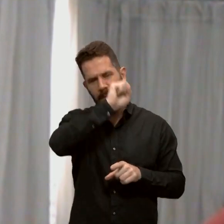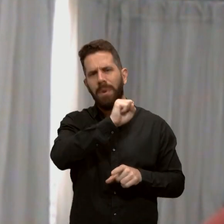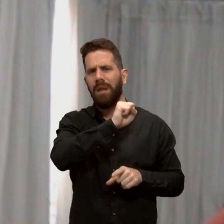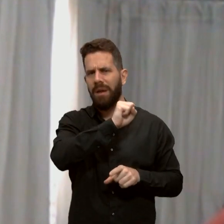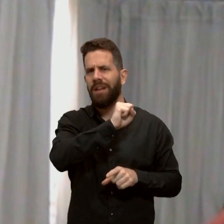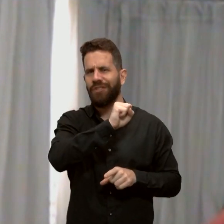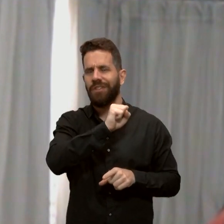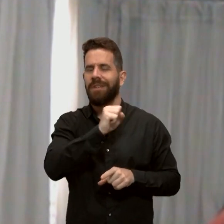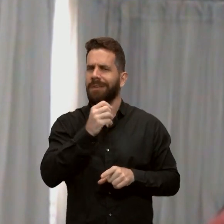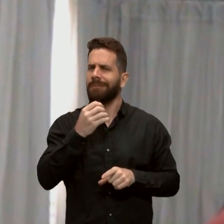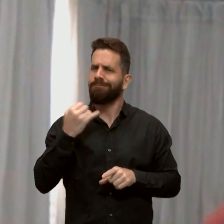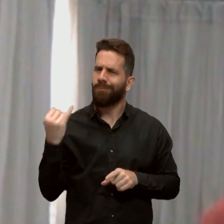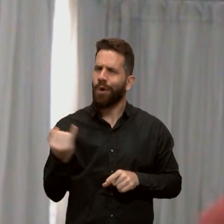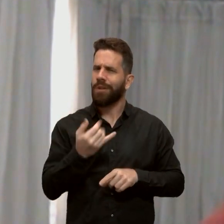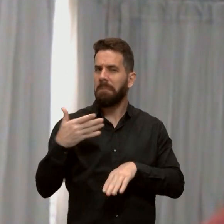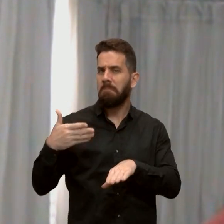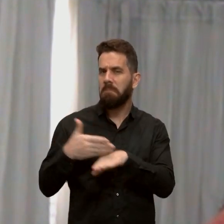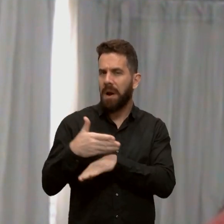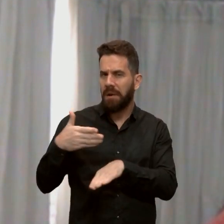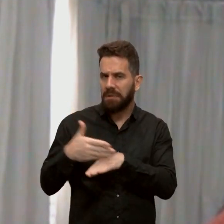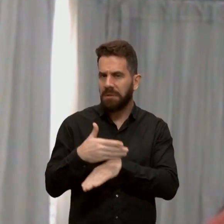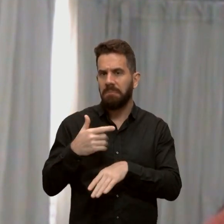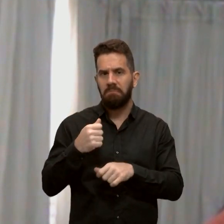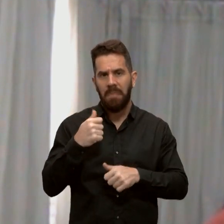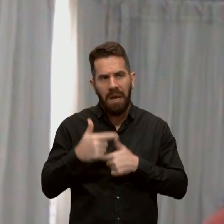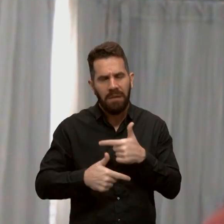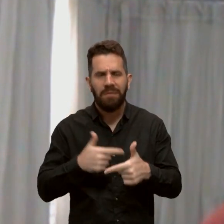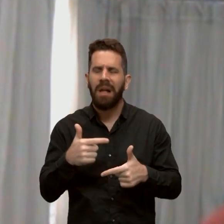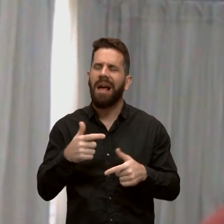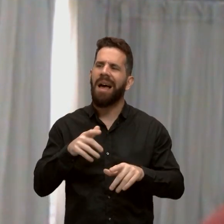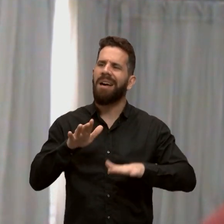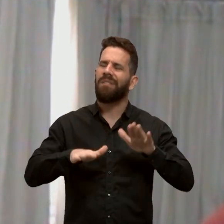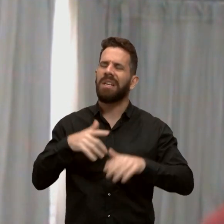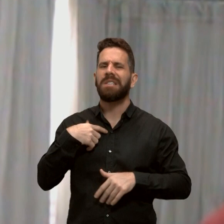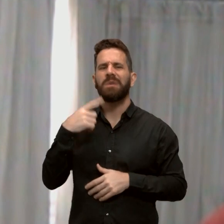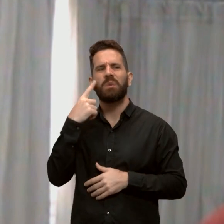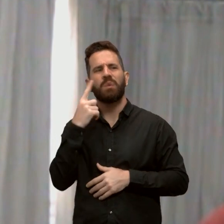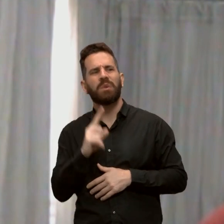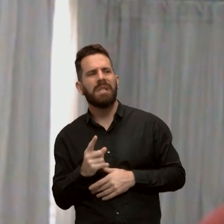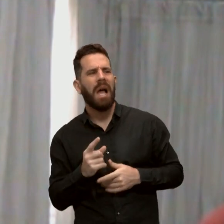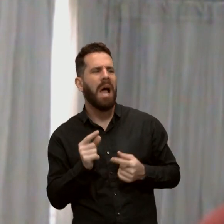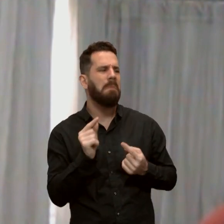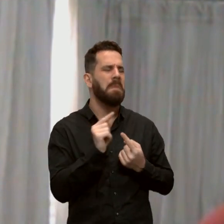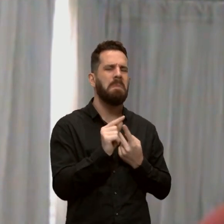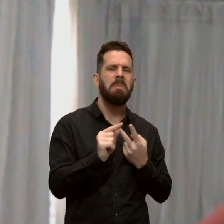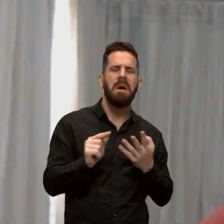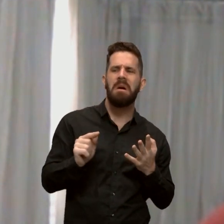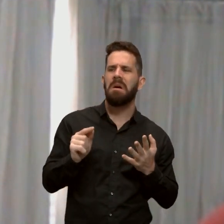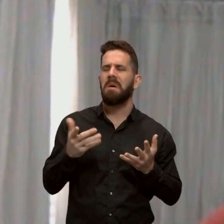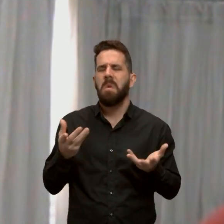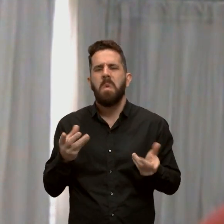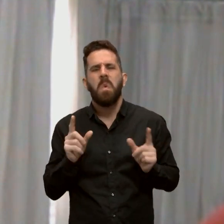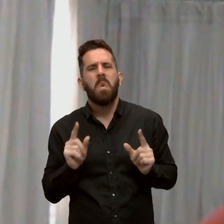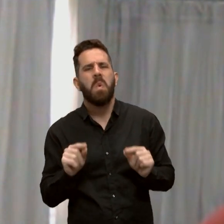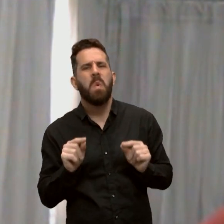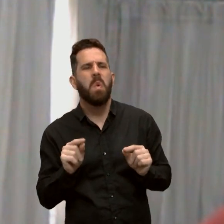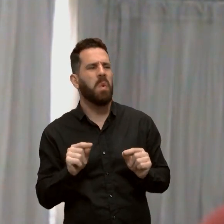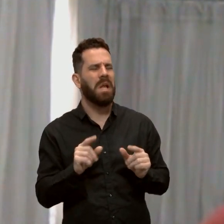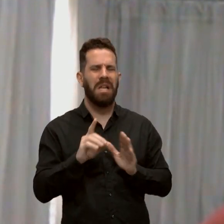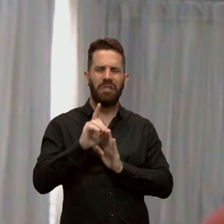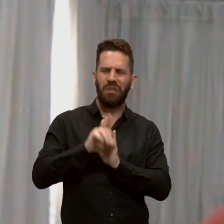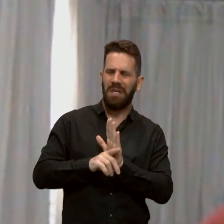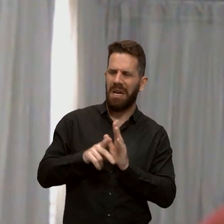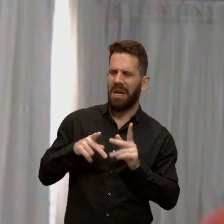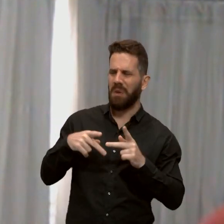importante você participar dessas atividades, mesmo que você não saiba nada, só tem essa ideia de que direitos humanos é uma